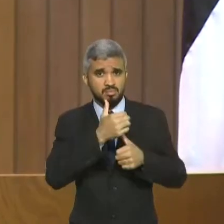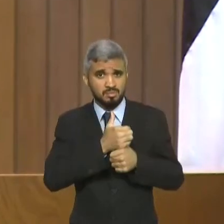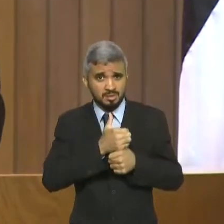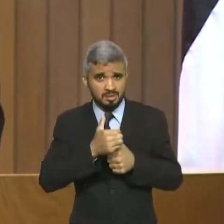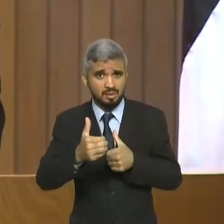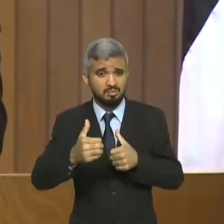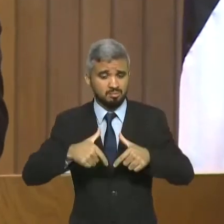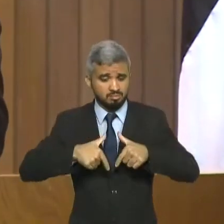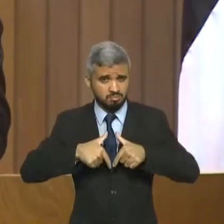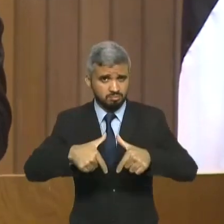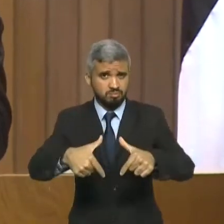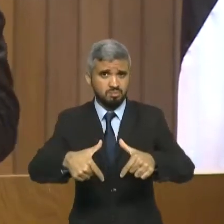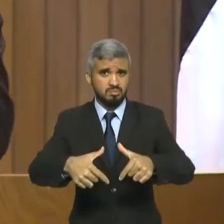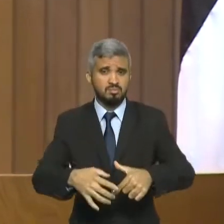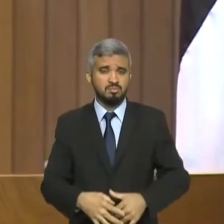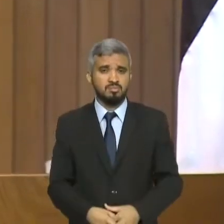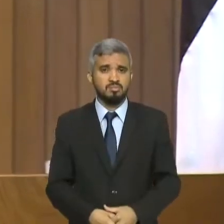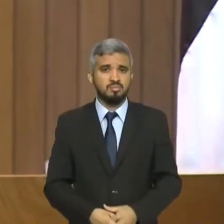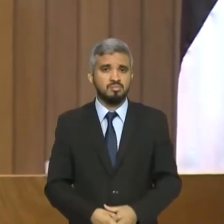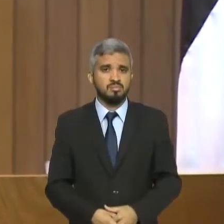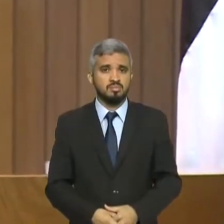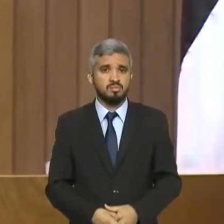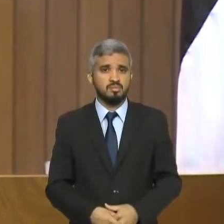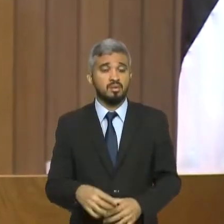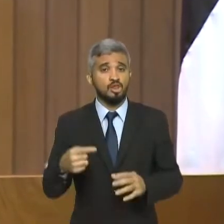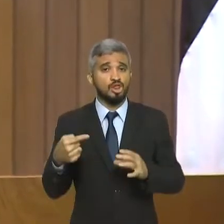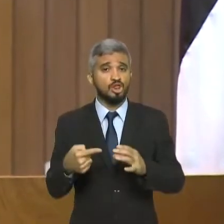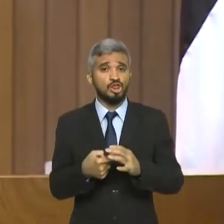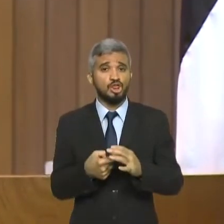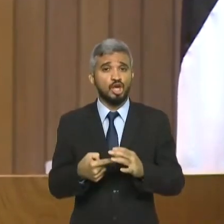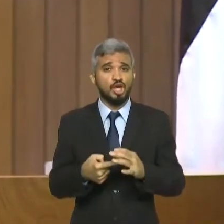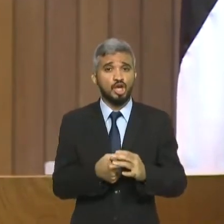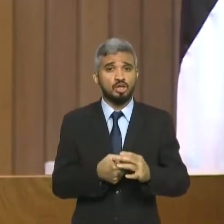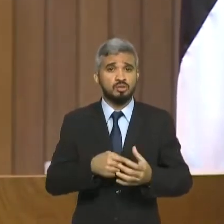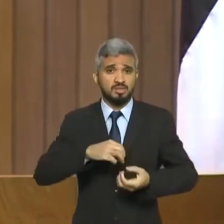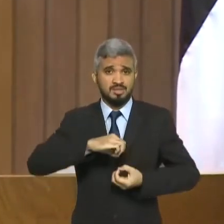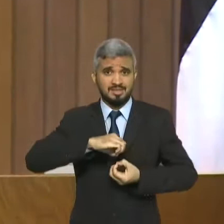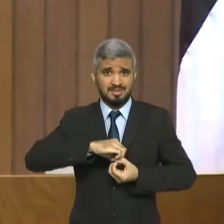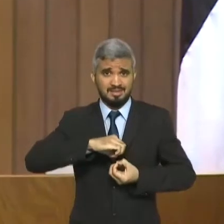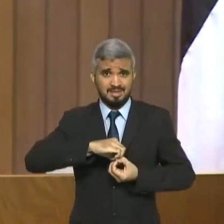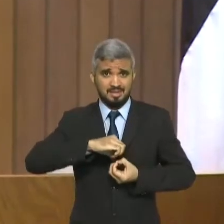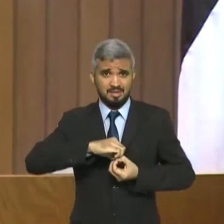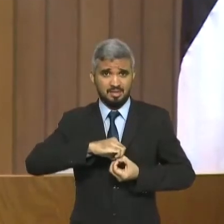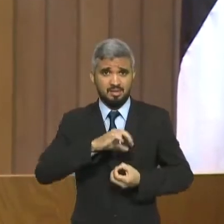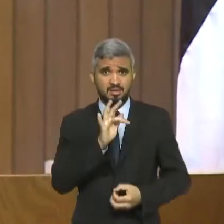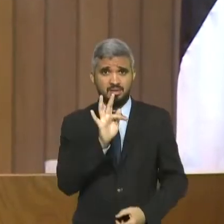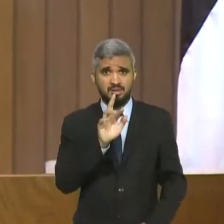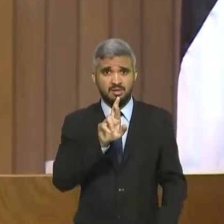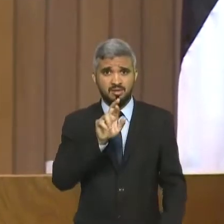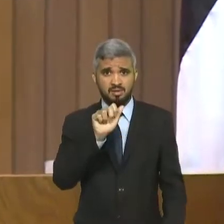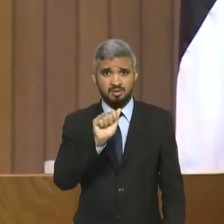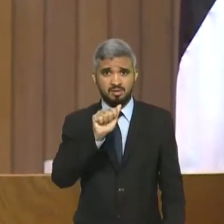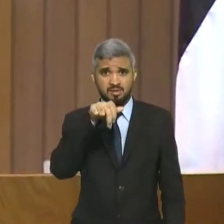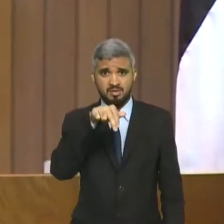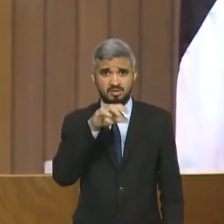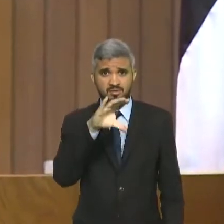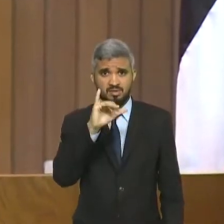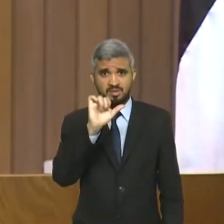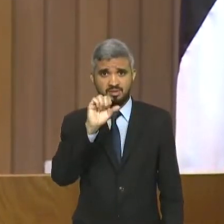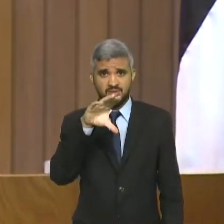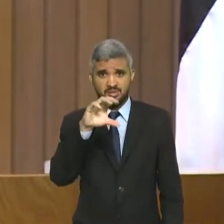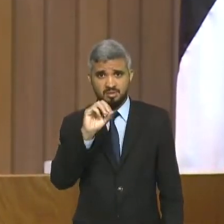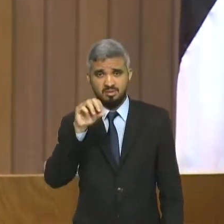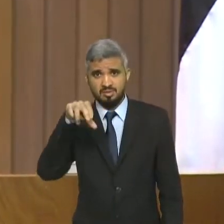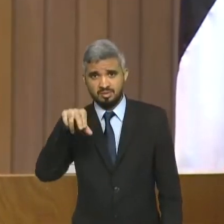à atual gestão do Detran Maranhão. As denúncias que fizemos do Detran, o seu Francisco Najib suspendeu a